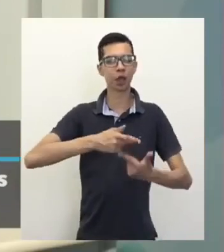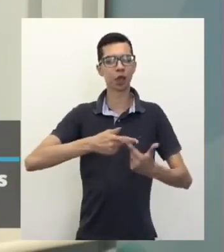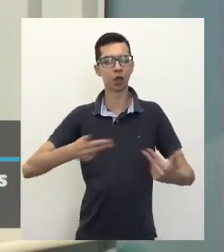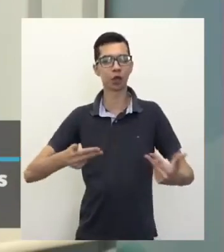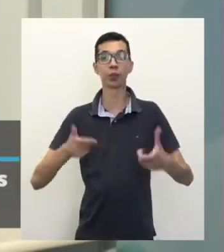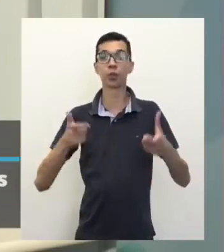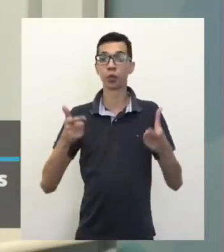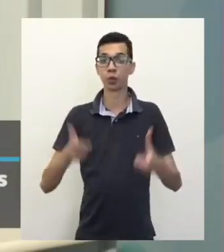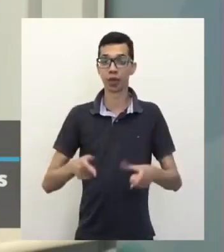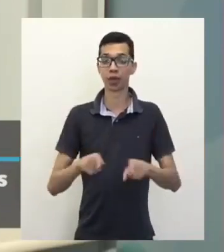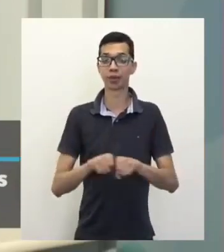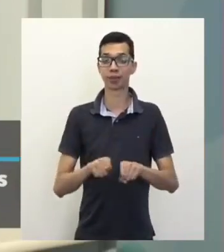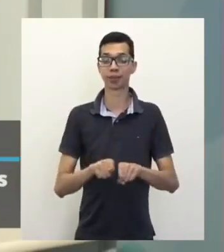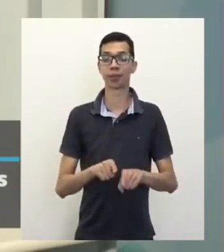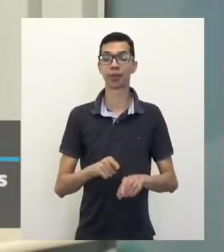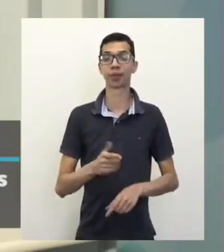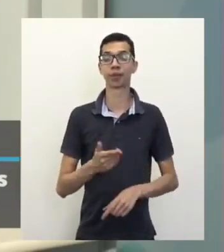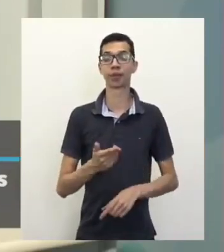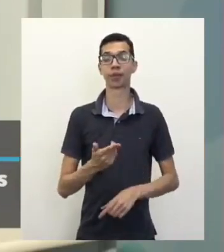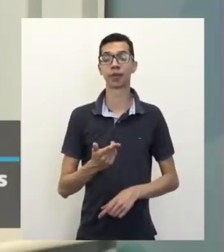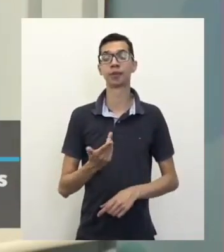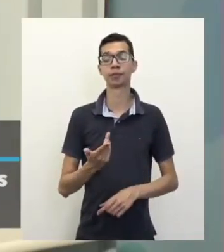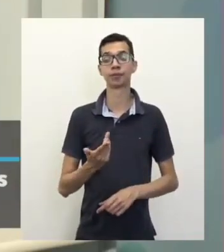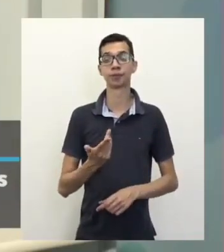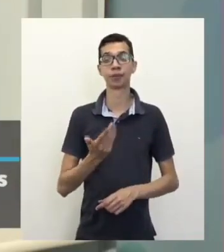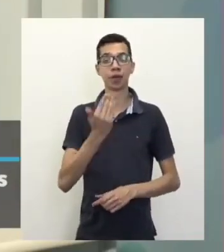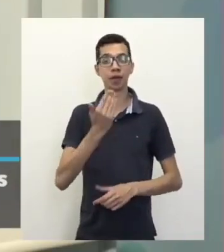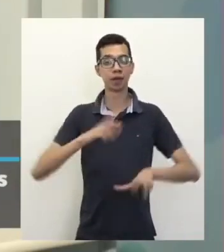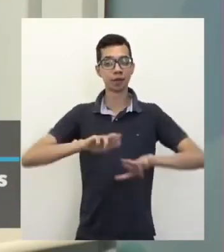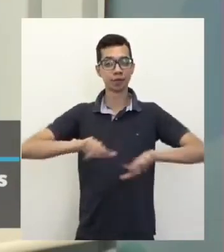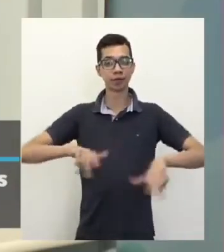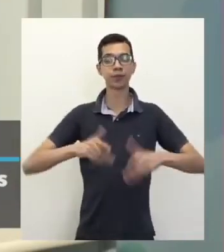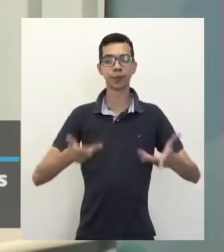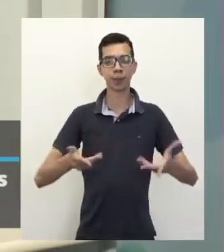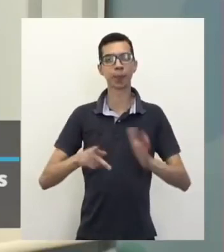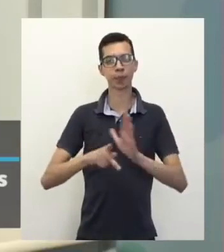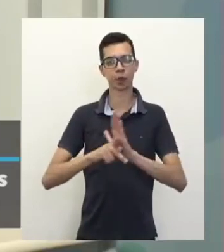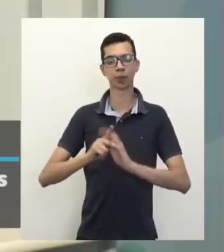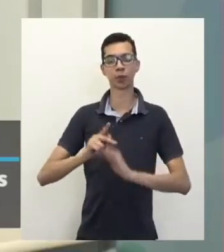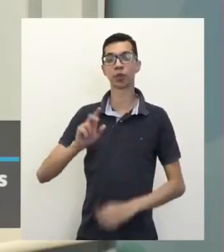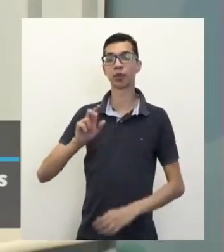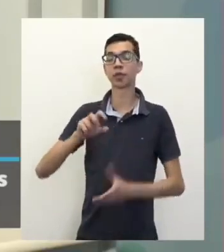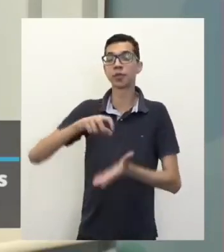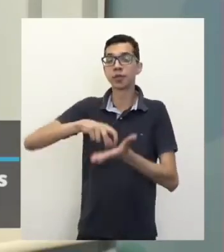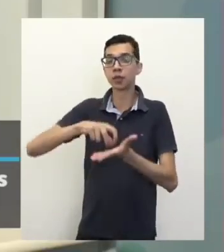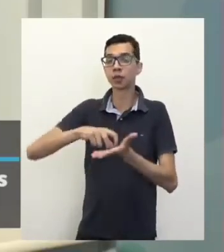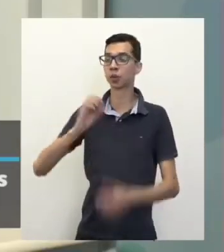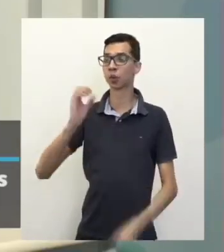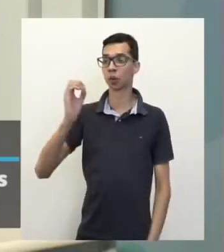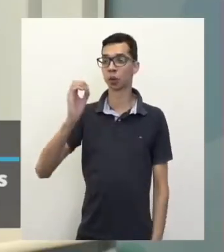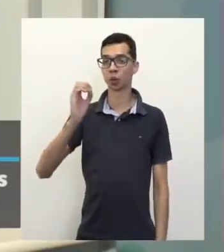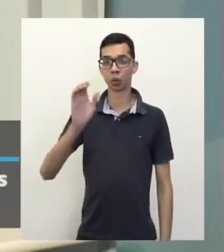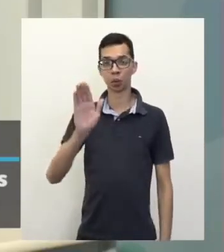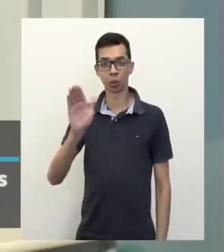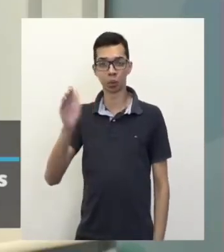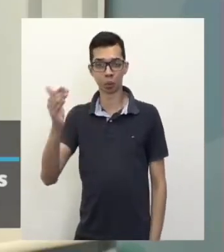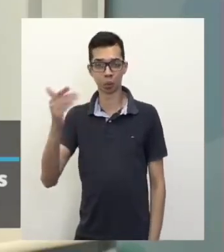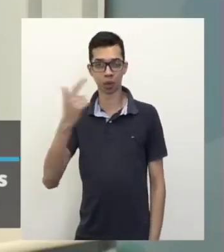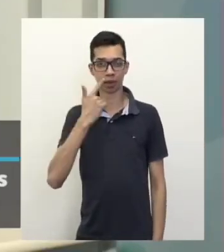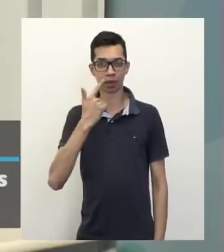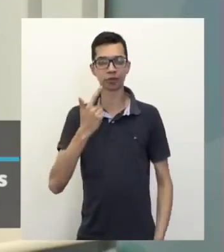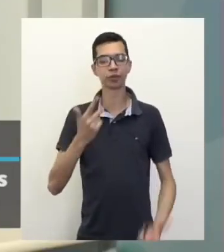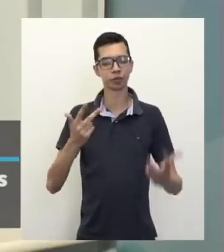região centro-oeste se destacasse aí na pesquisa, né, devido à sua ampliação de atividades